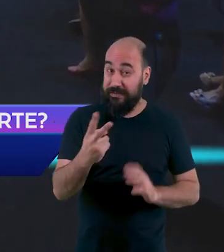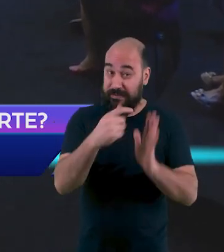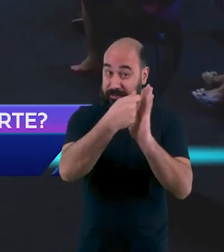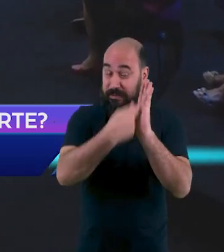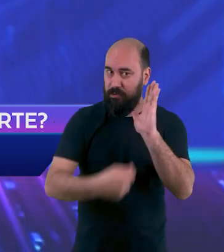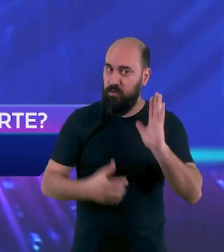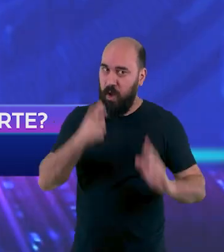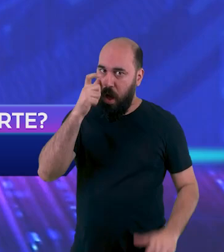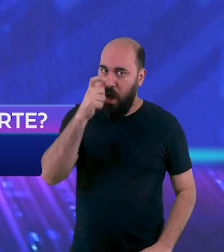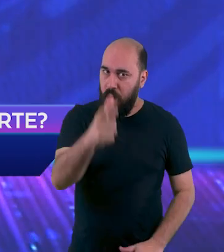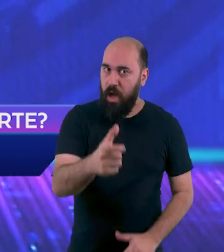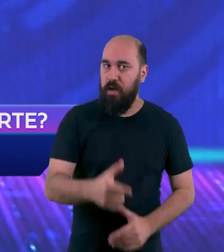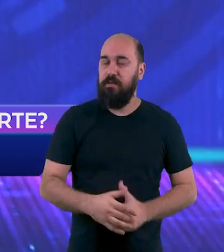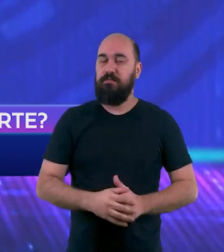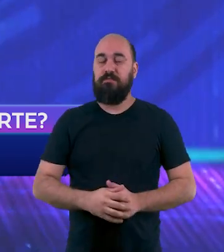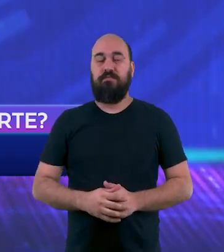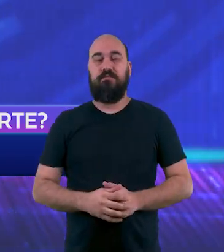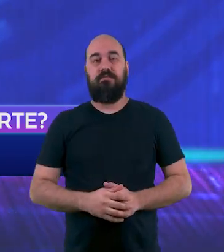interessante.